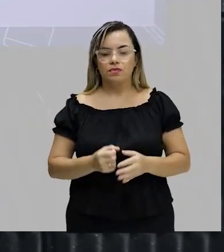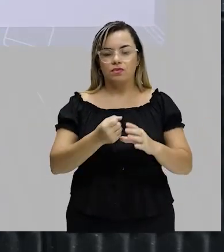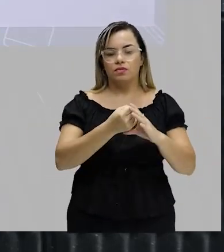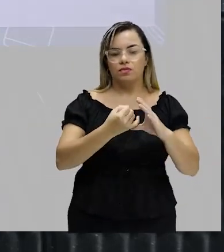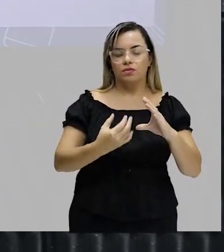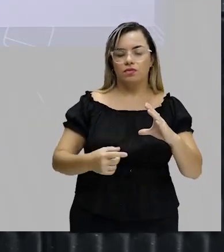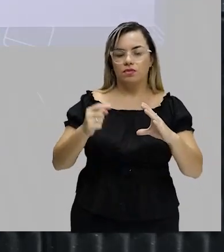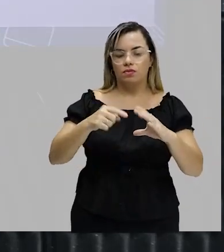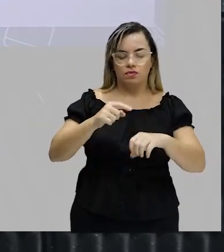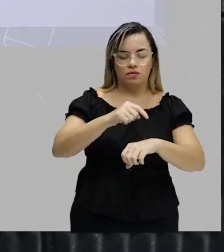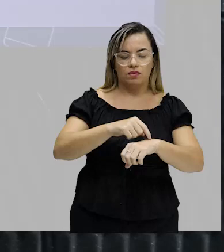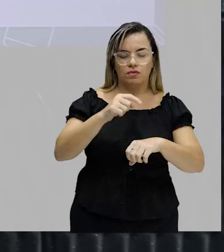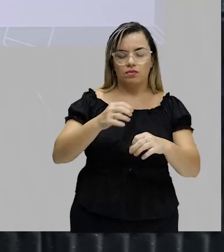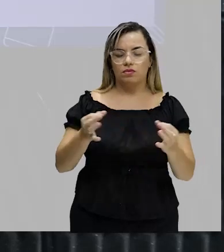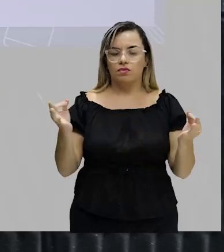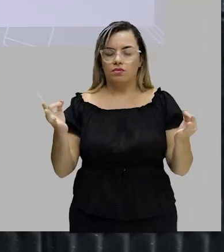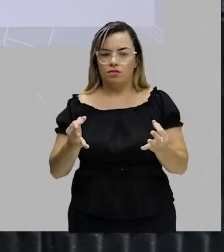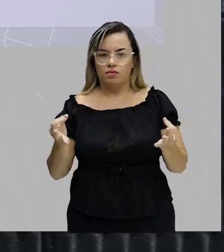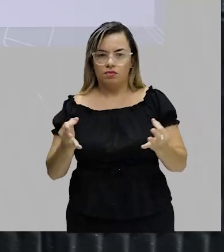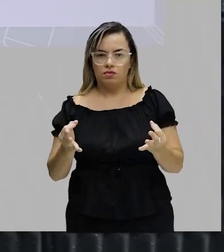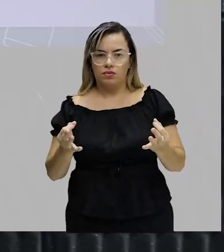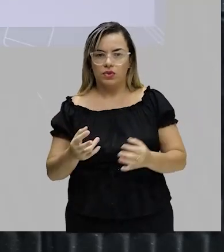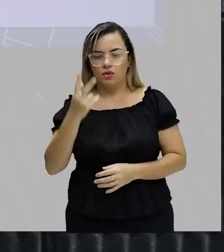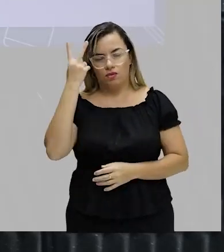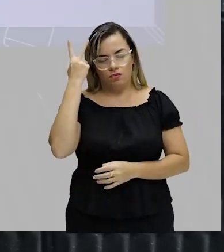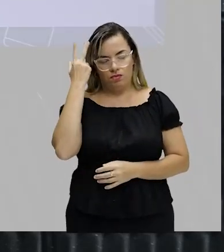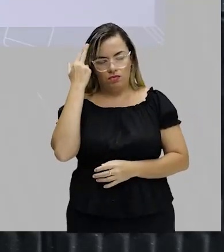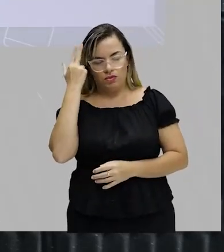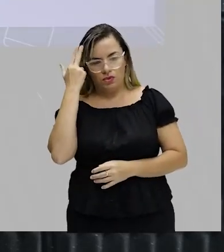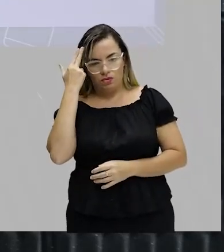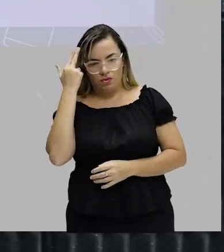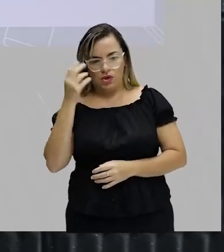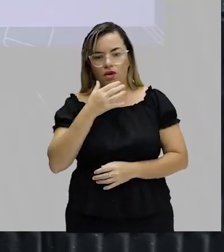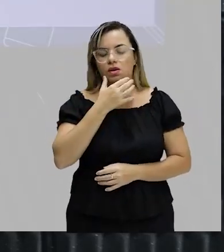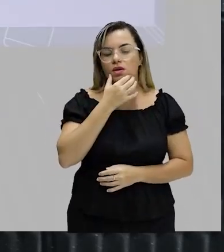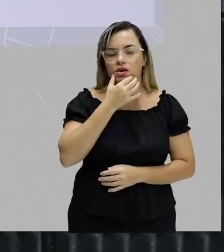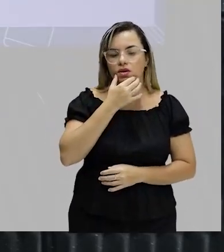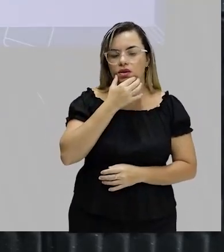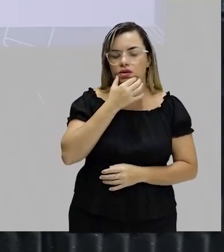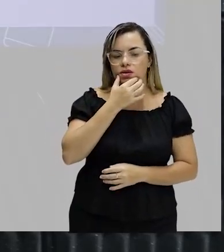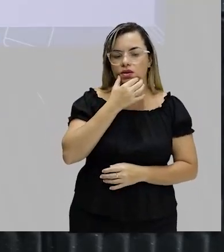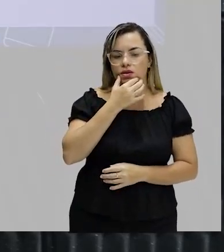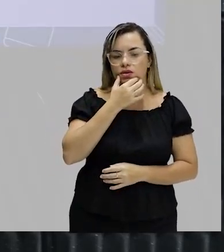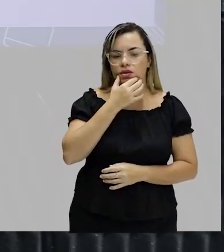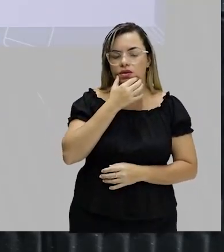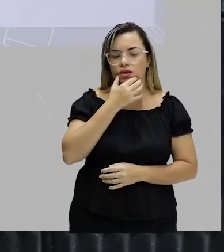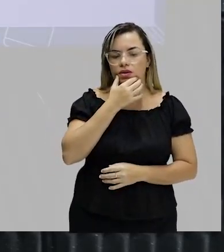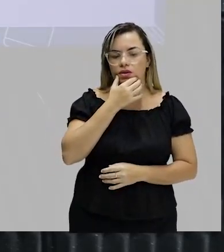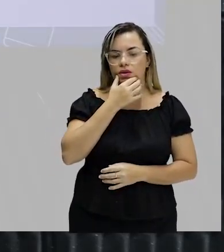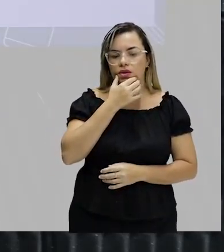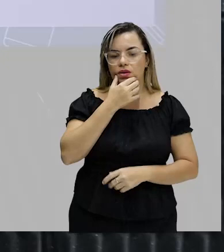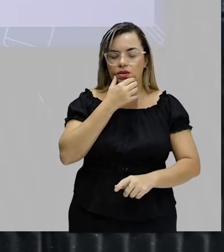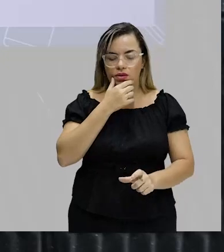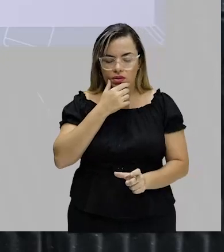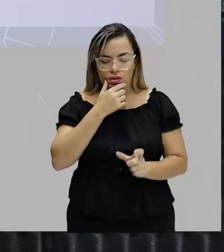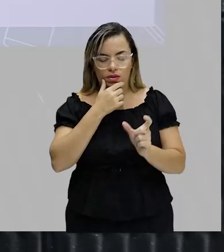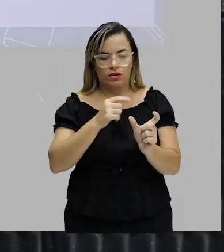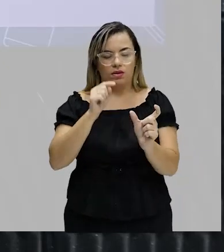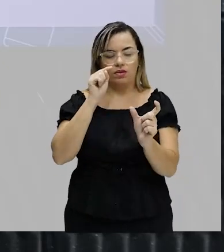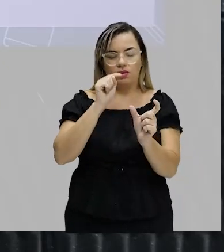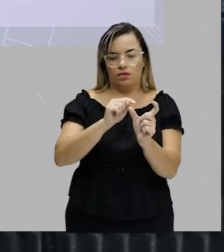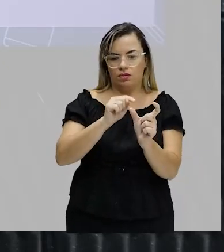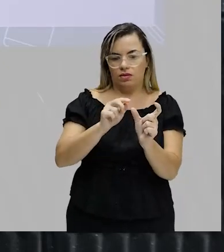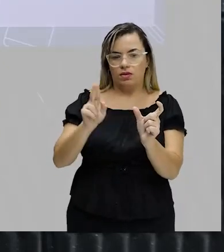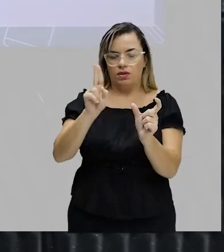são muito comuns na língua inglesa. E muitas vezes a gente tenta colocar aquilo que